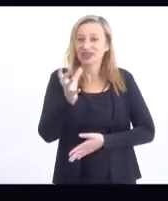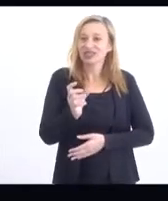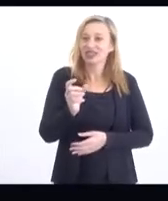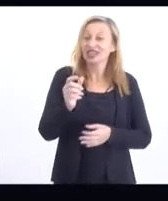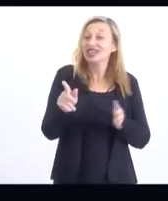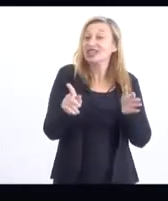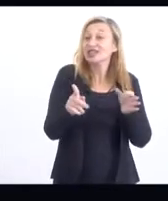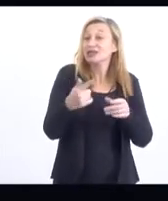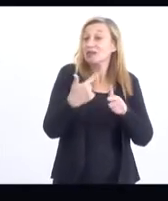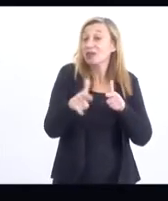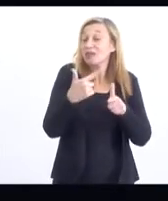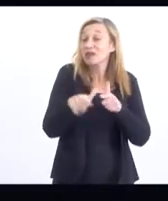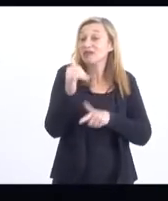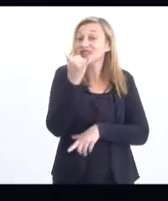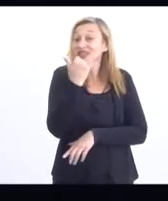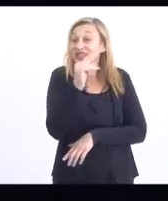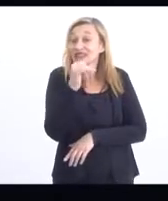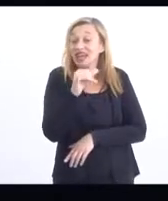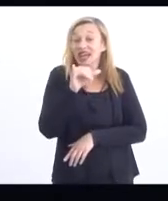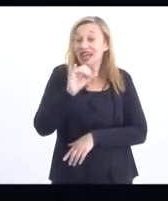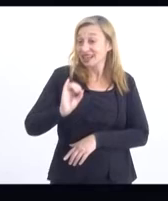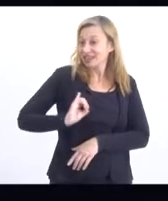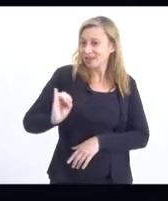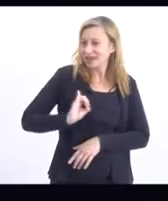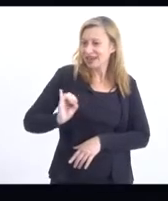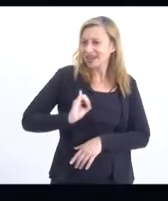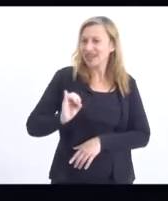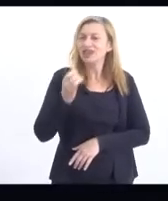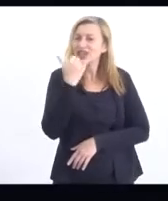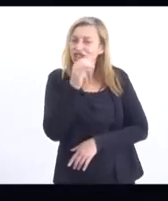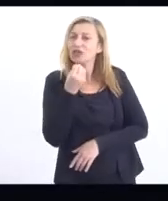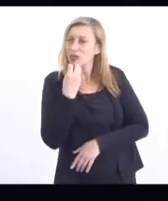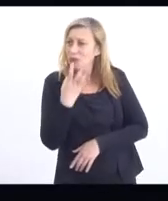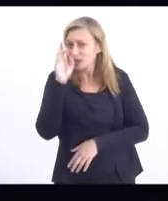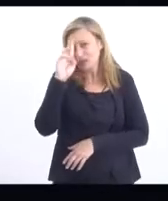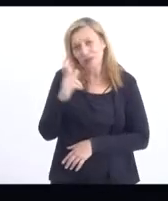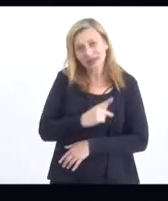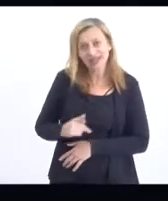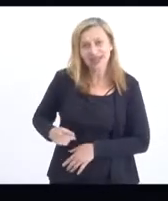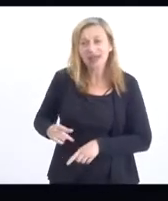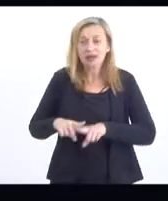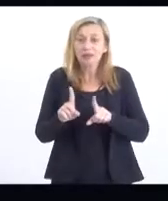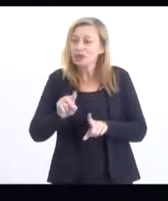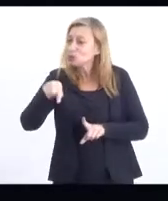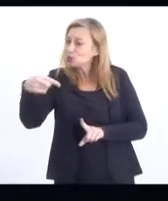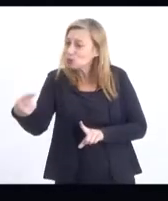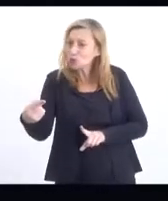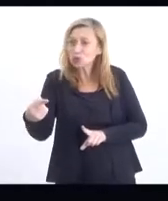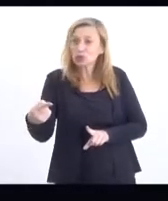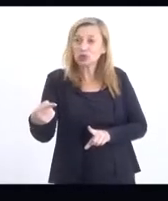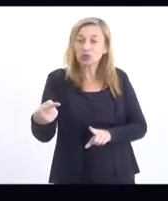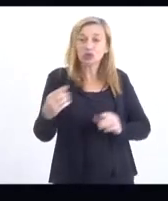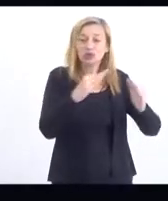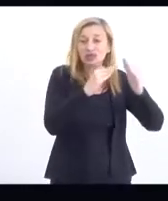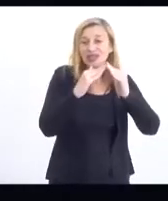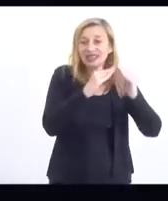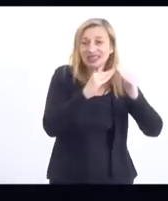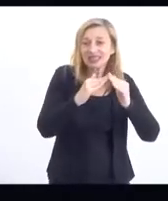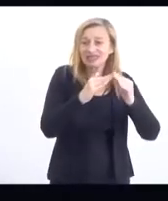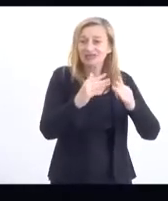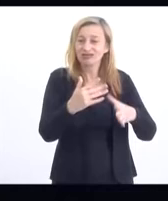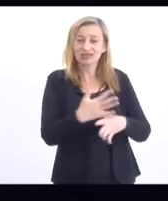esse problema de energia. Itaperuna tem energia boa, presidente, mas os demais vizinhos não